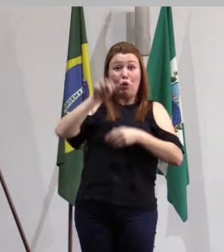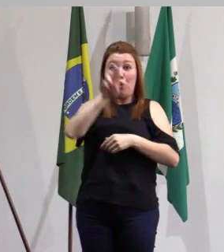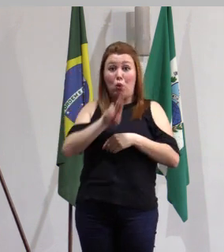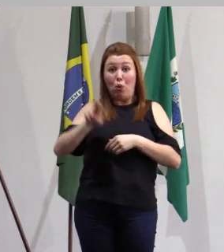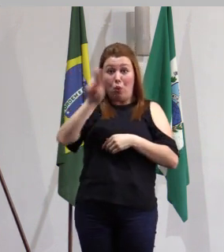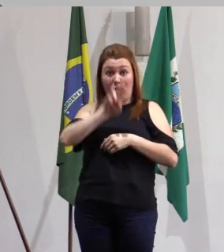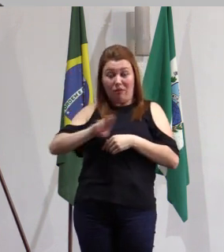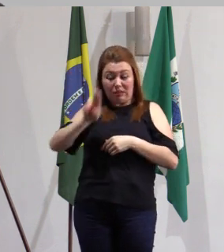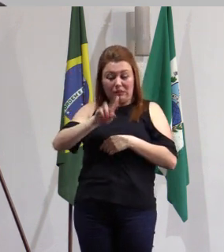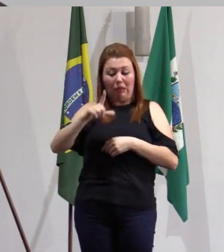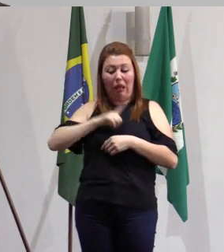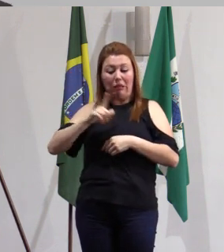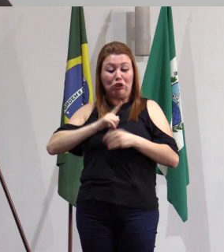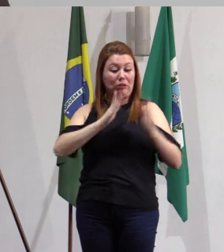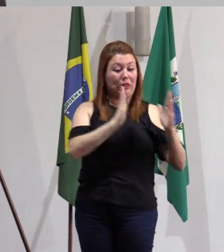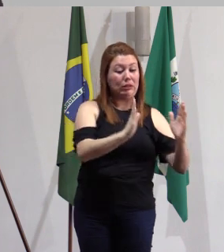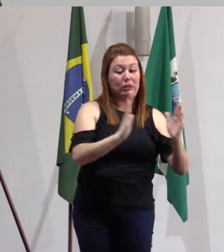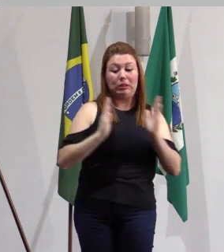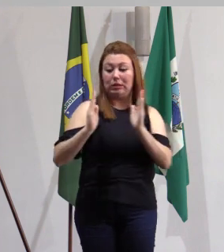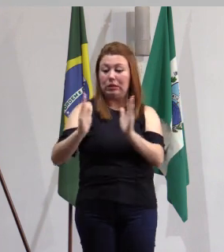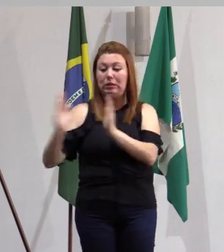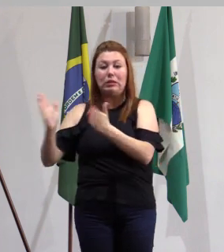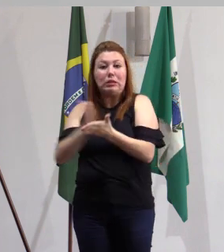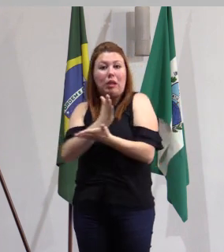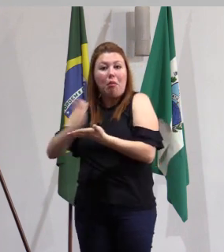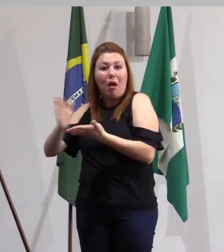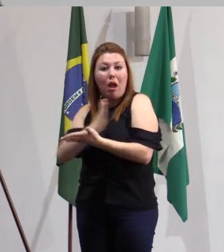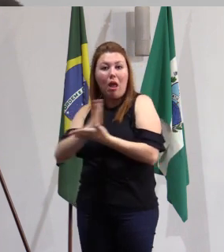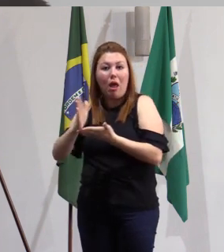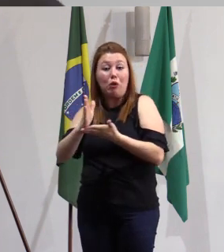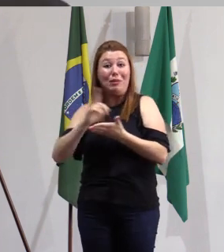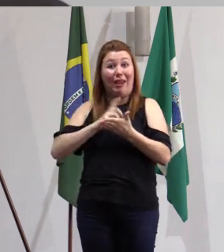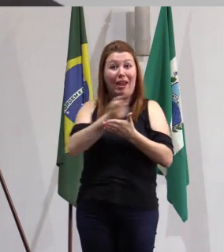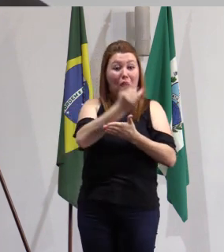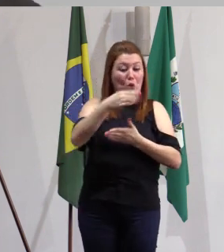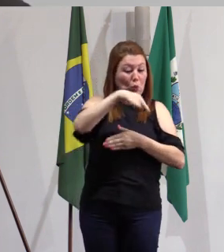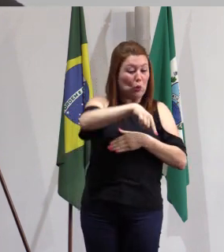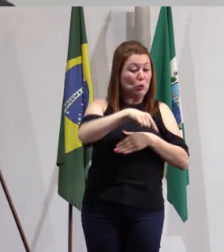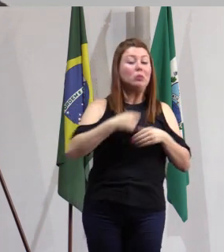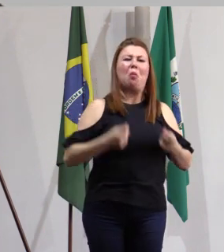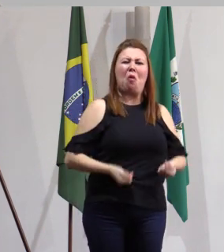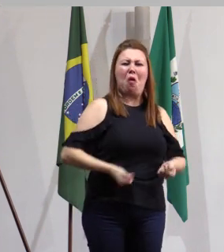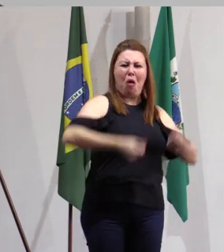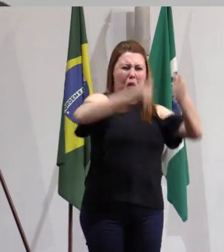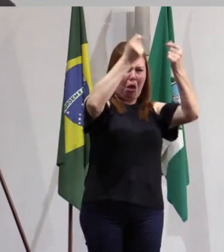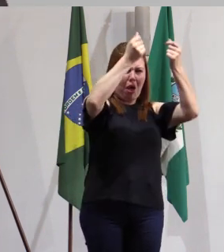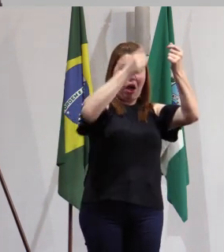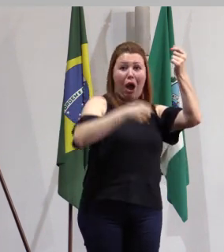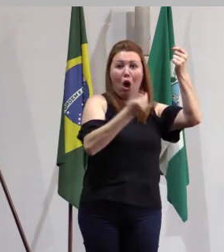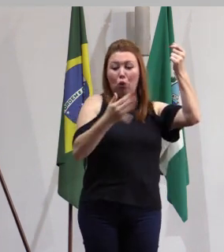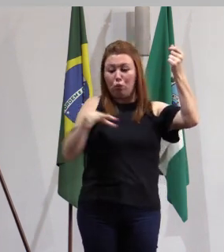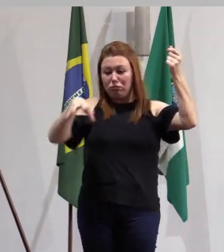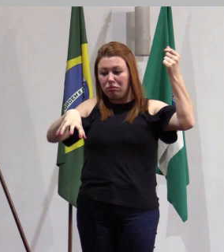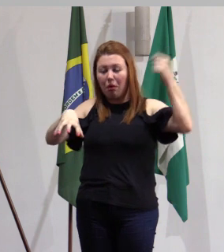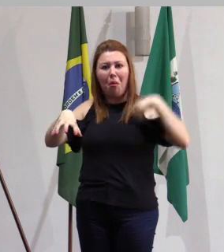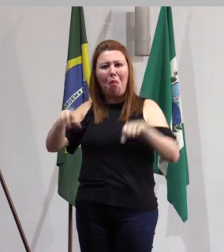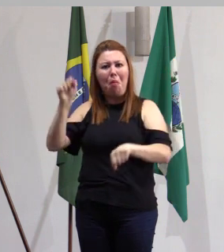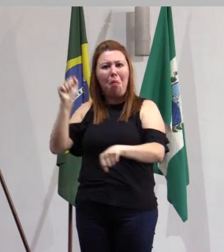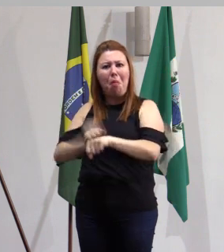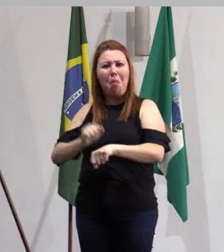há feudos prósperos e outros paupérrimos e relegados?